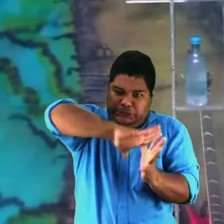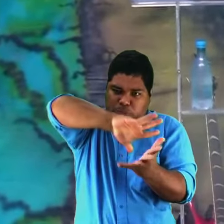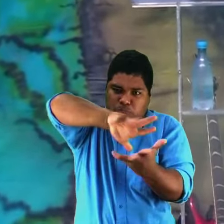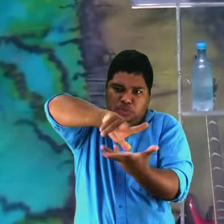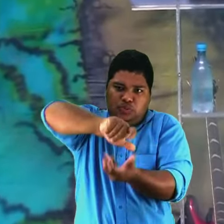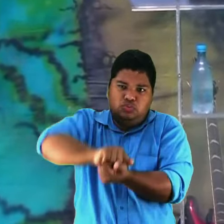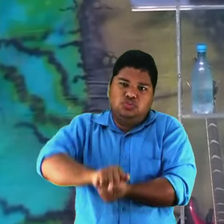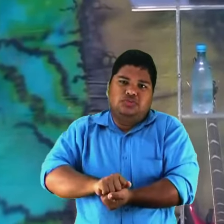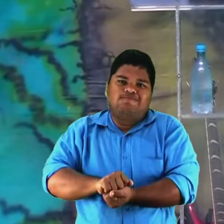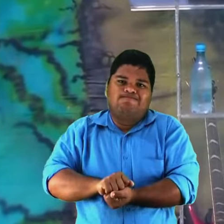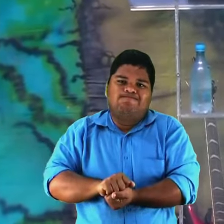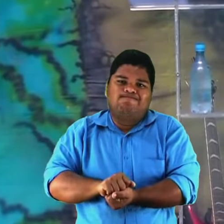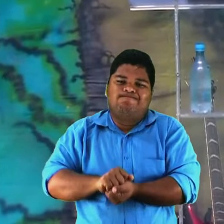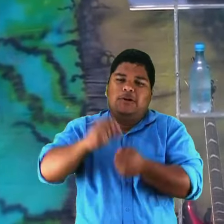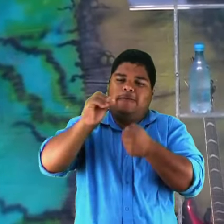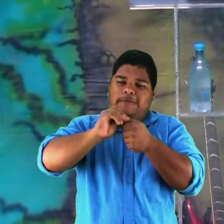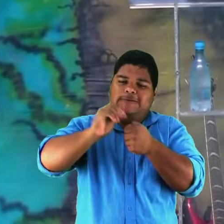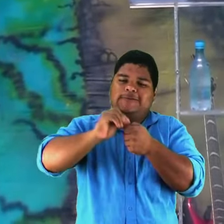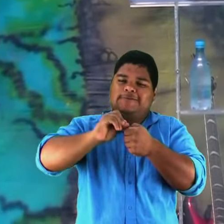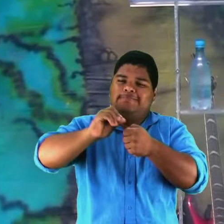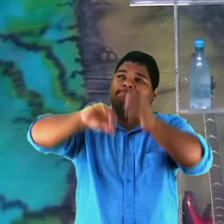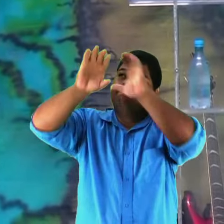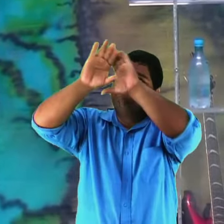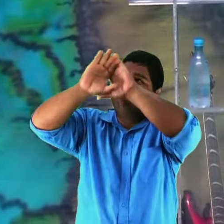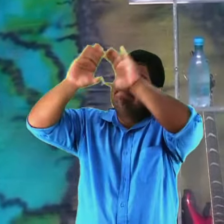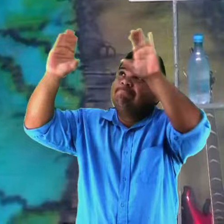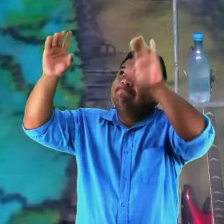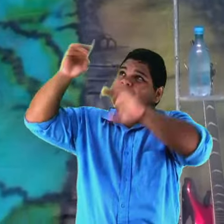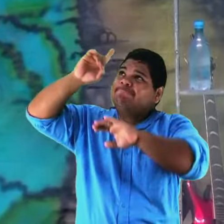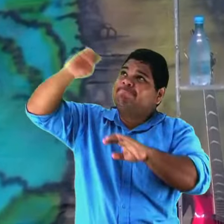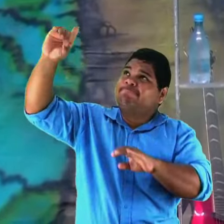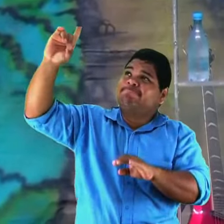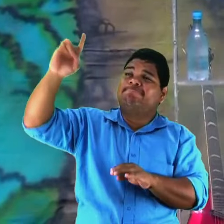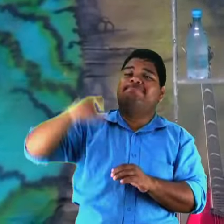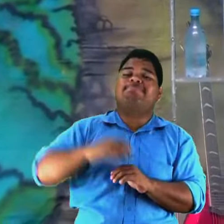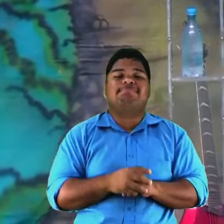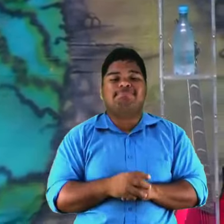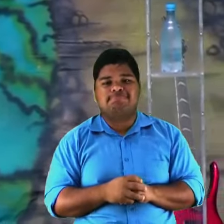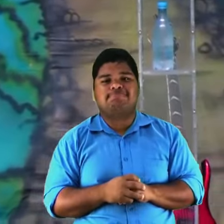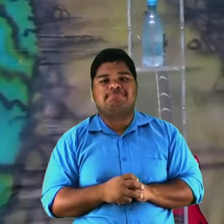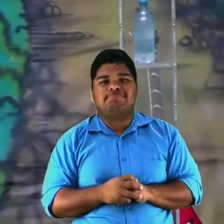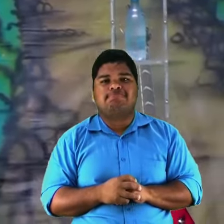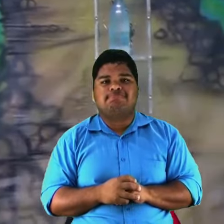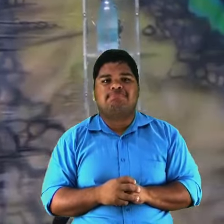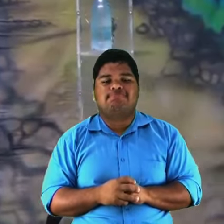reino de Deus, está sendo guardado e computado.